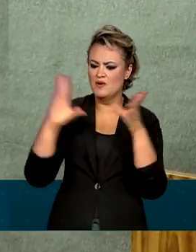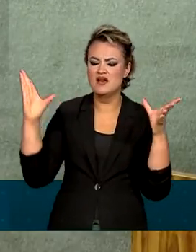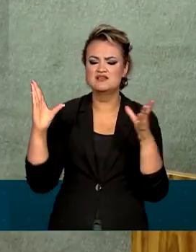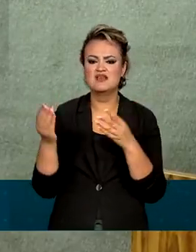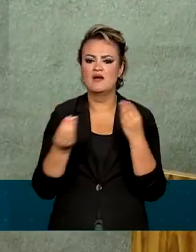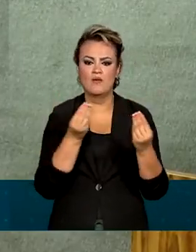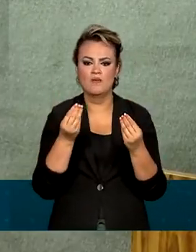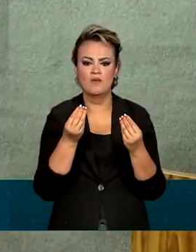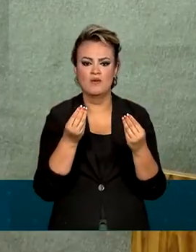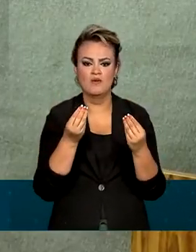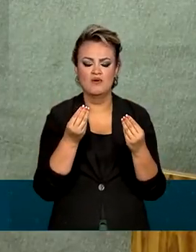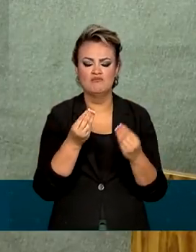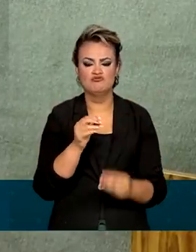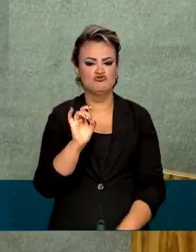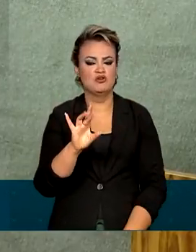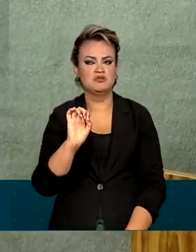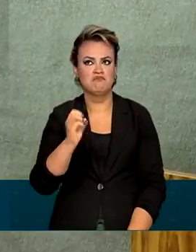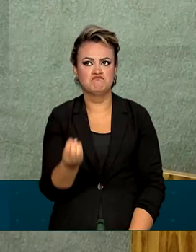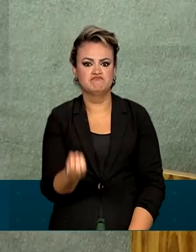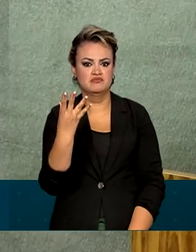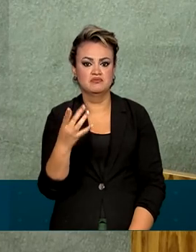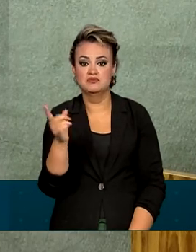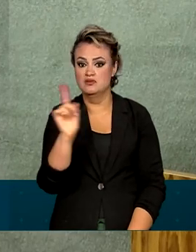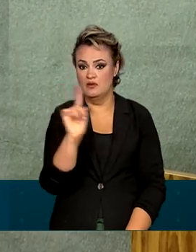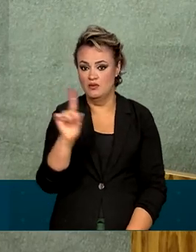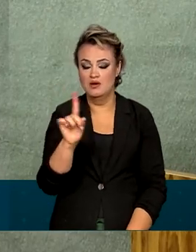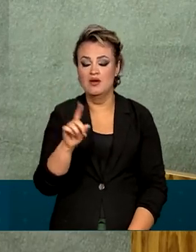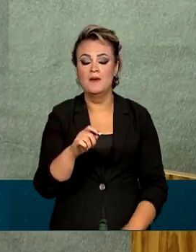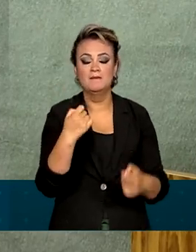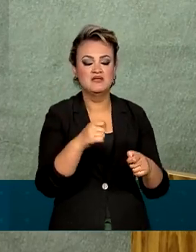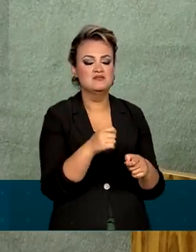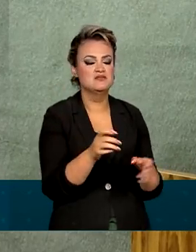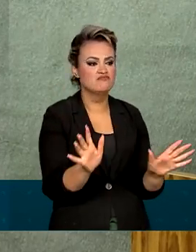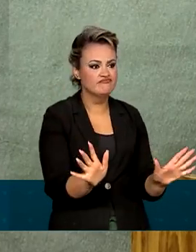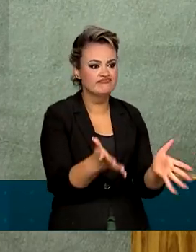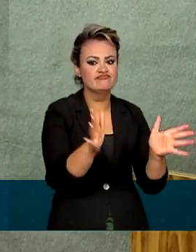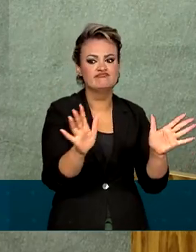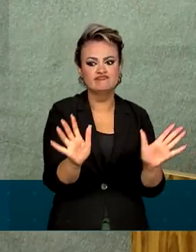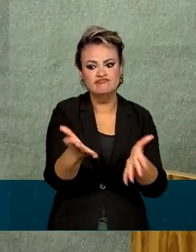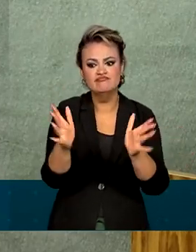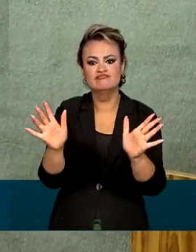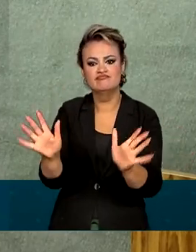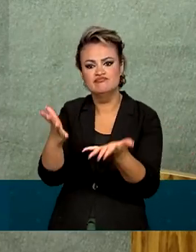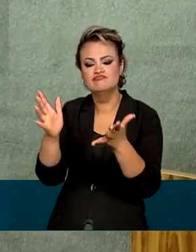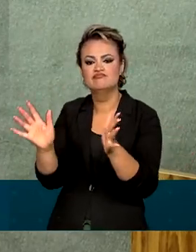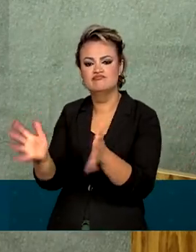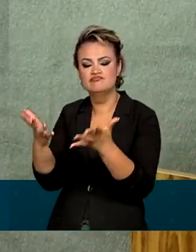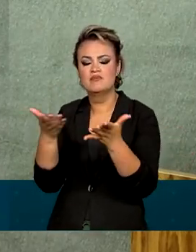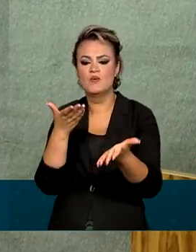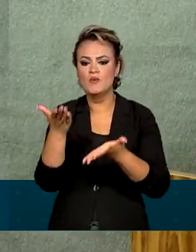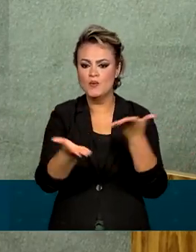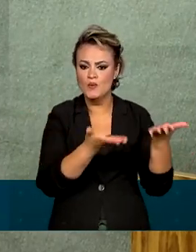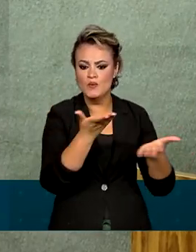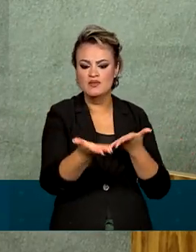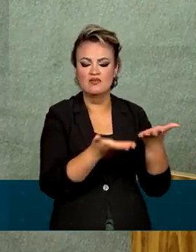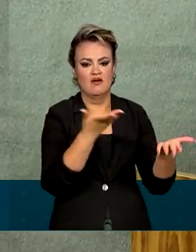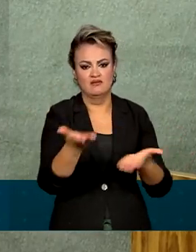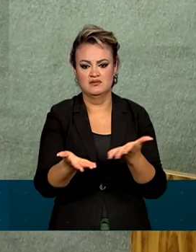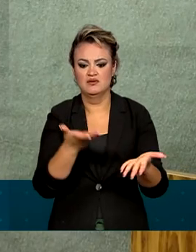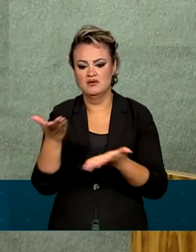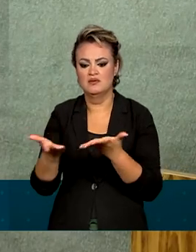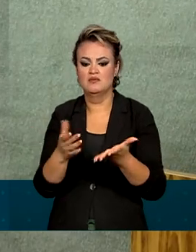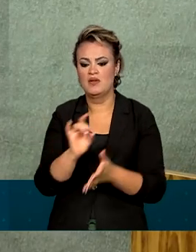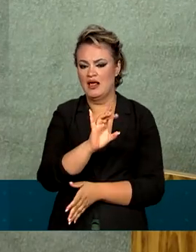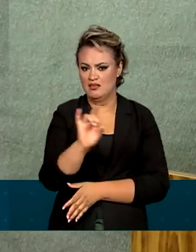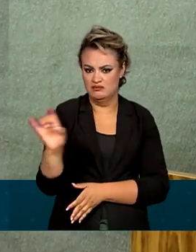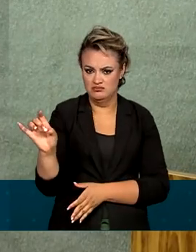nasce por geração espontânea. Ela precisa ser semeada, cultivada, cuidado com muito carinho por cada